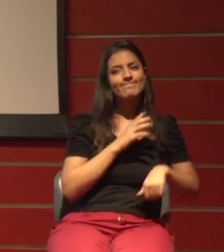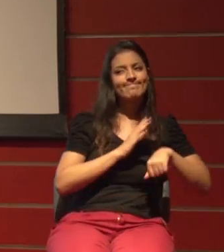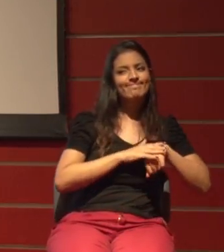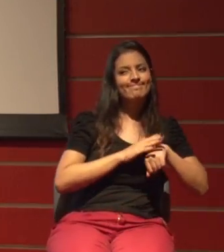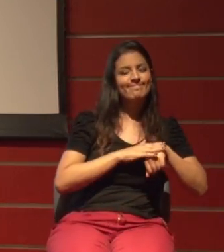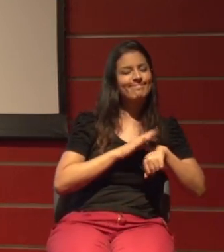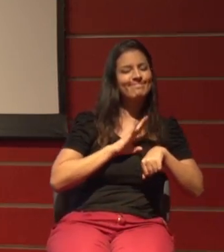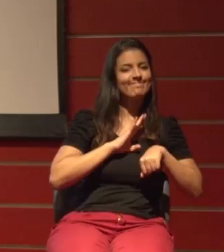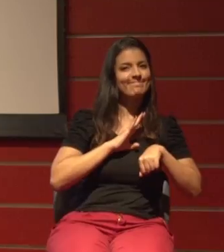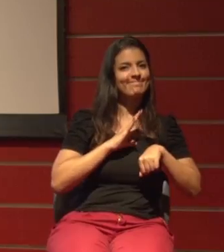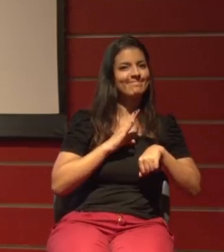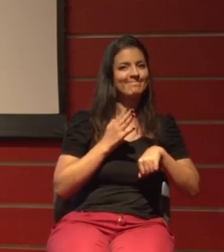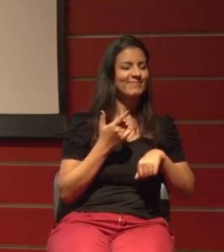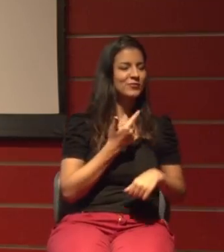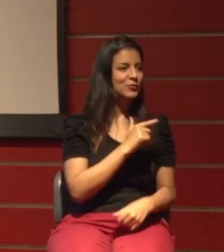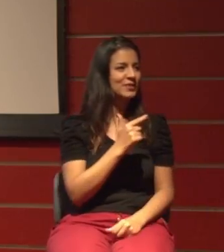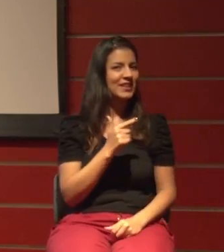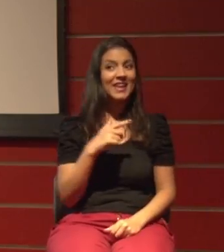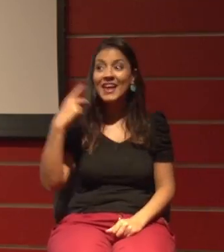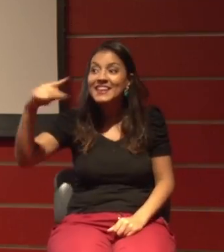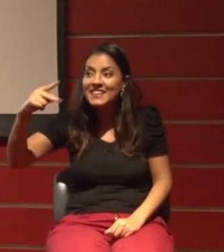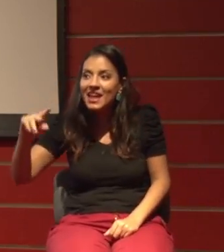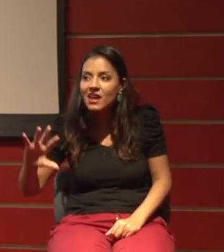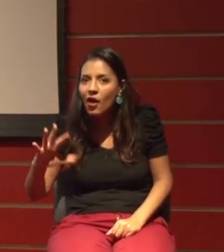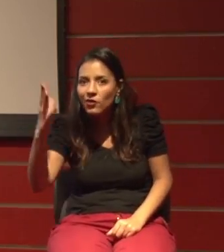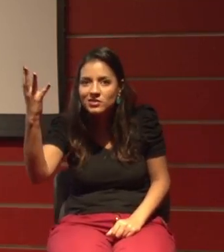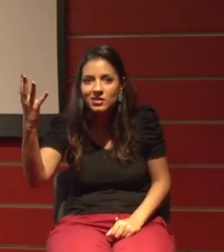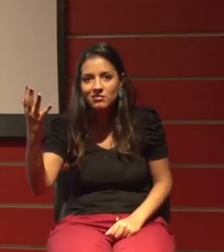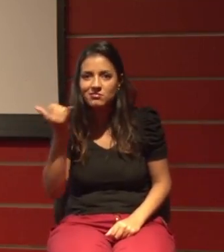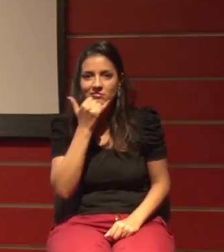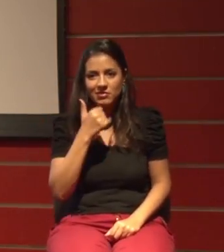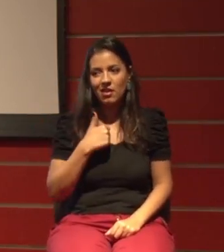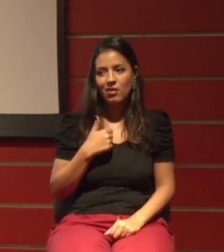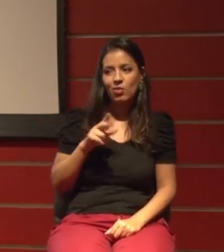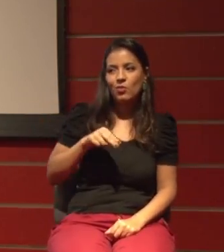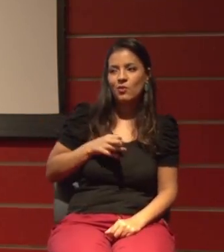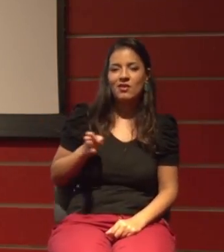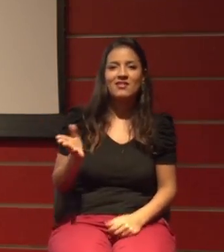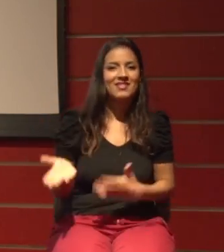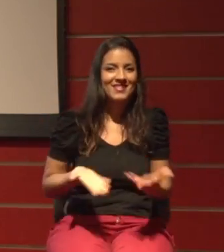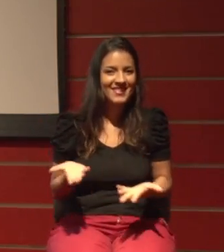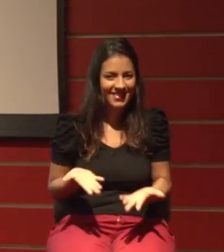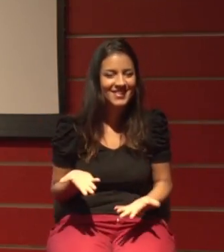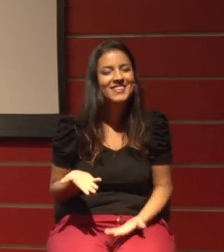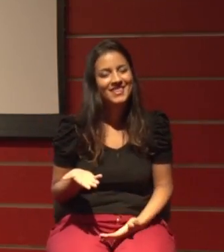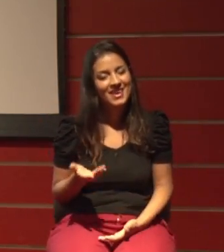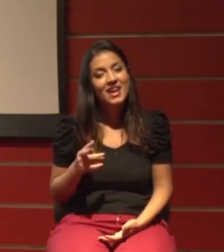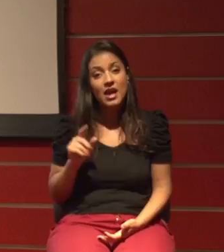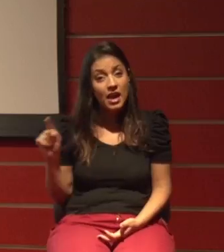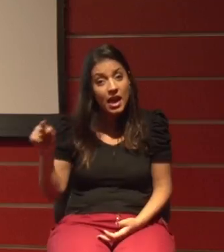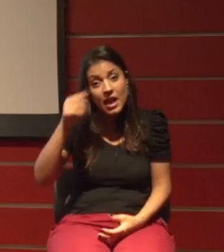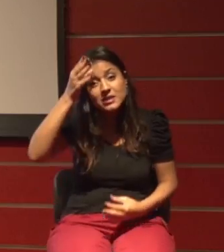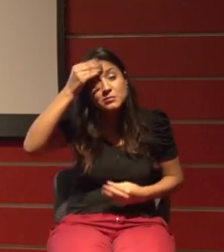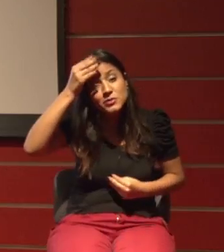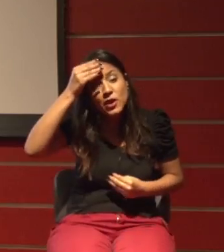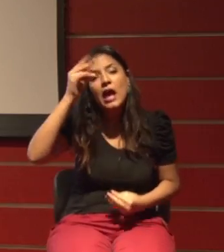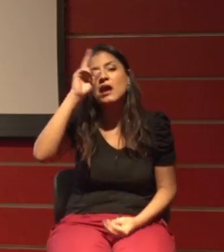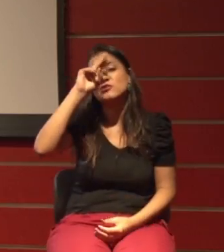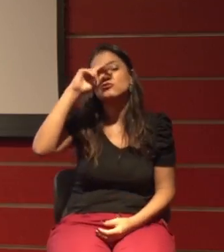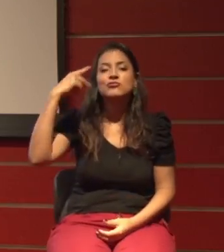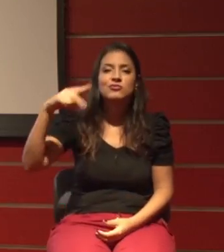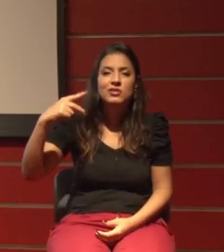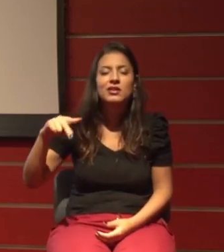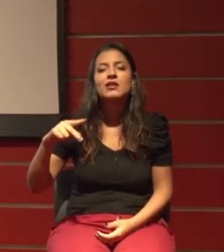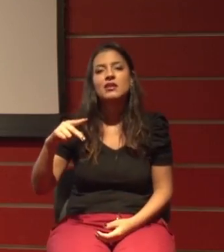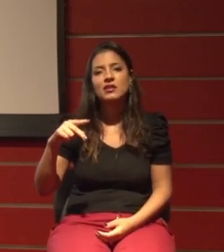situações que que a gente não tem coragem ou não tem condições de viver né então que que esses personagens que a história dele que que